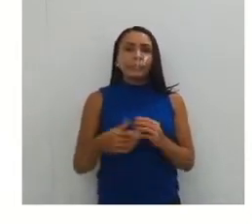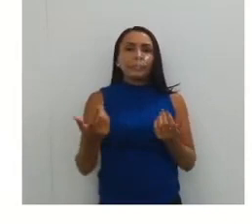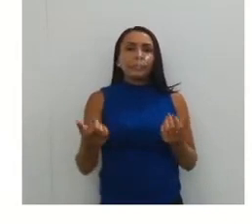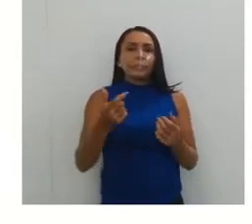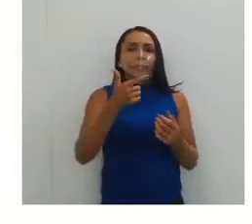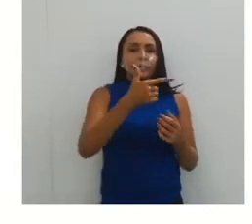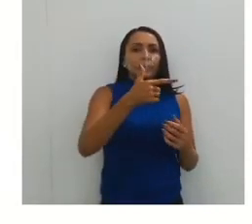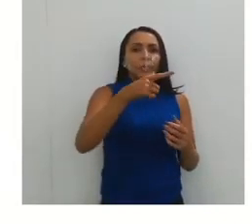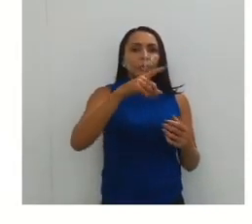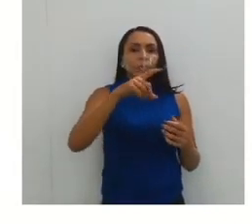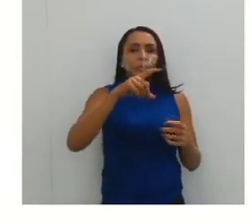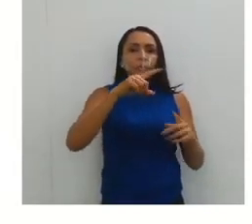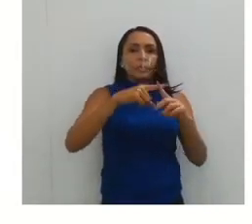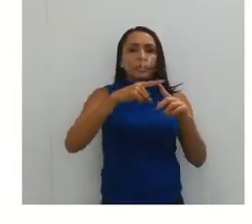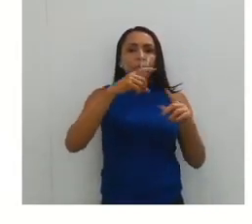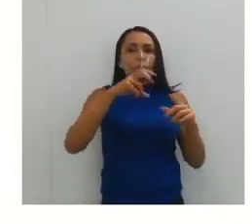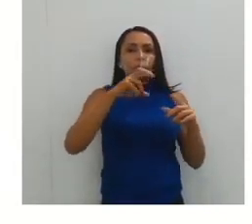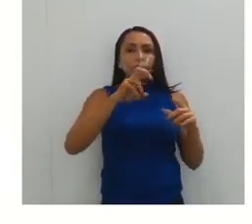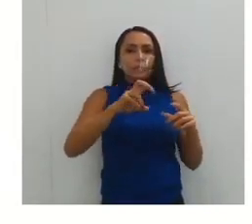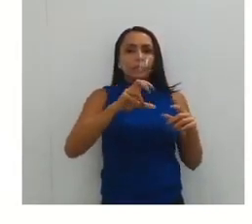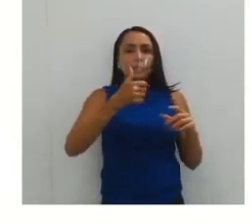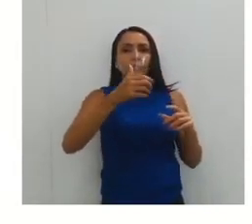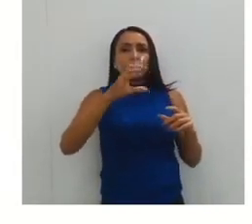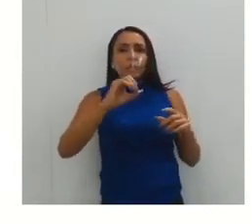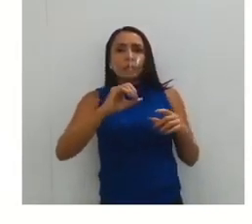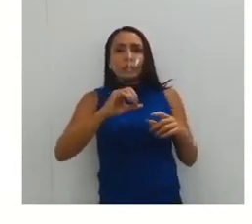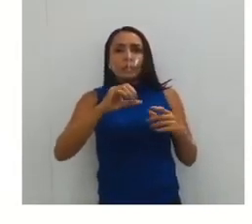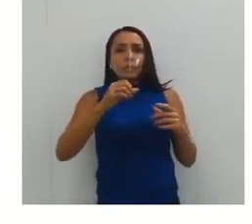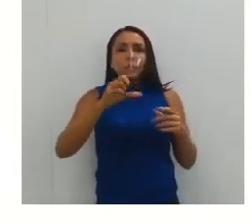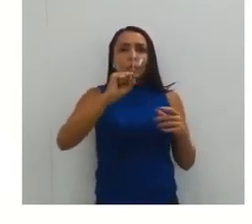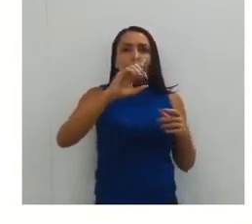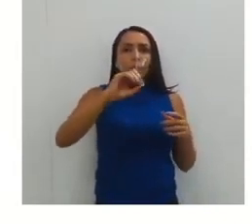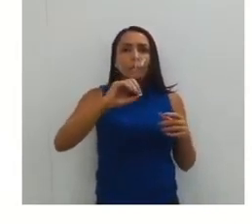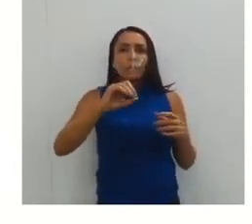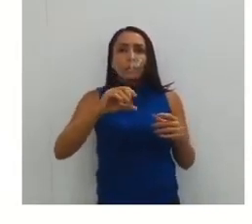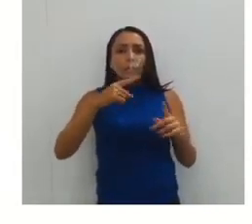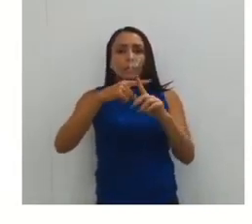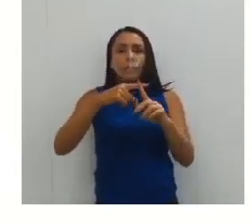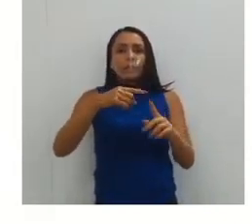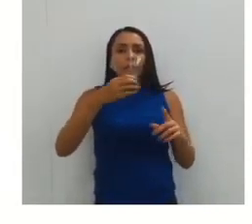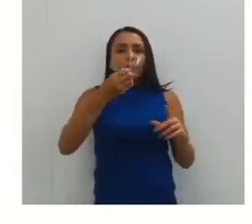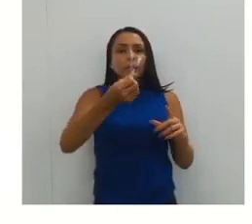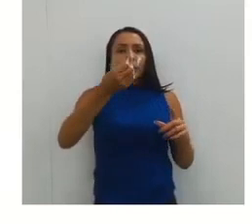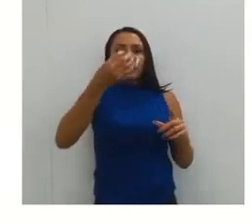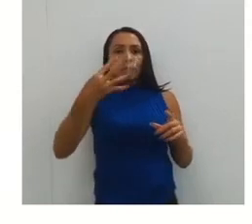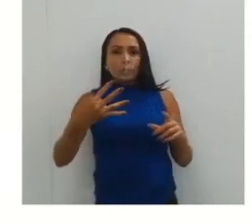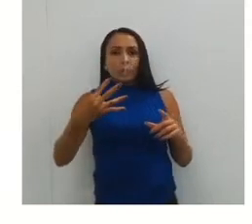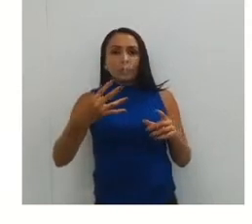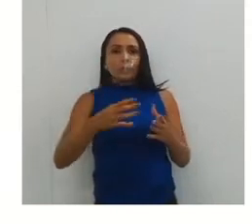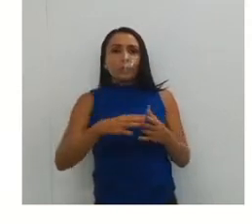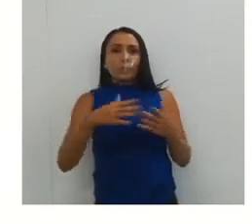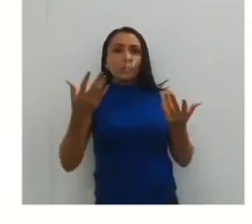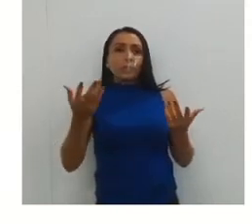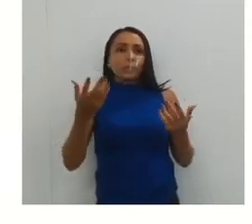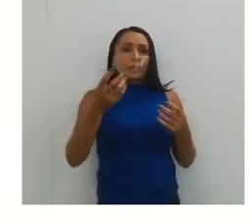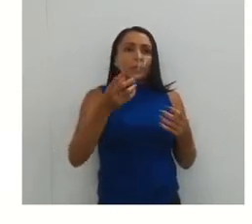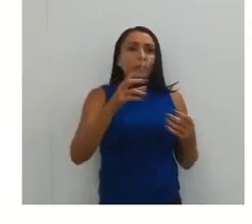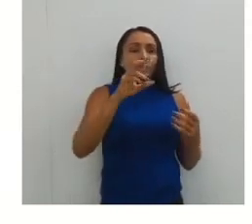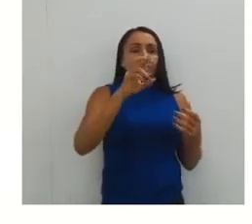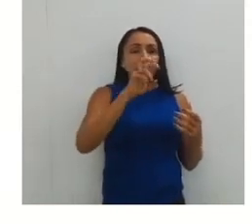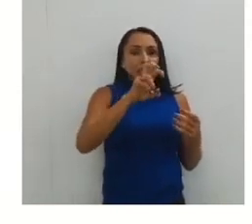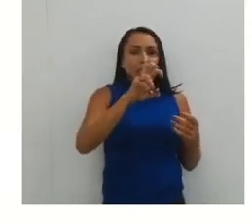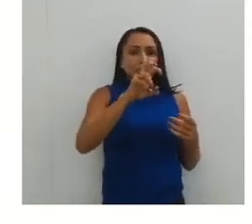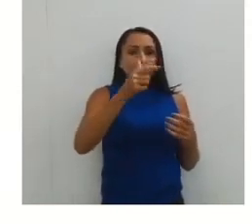10. 10 vezes 8, 80. E 8 ao quadrado, 64. Então, ó, 5 ao quadrado é